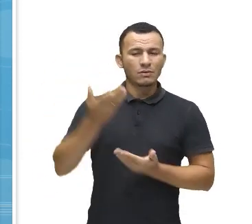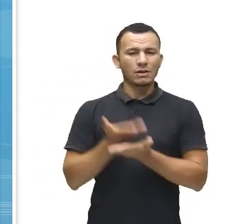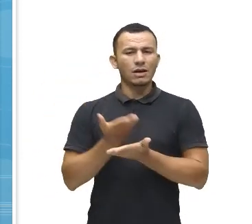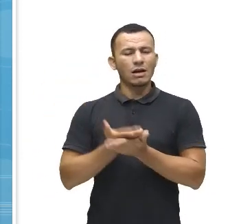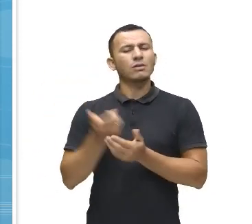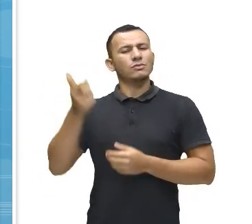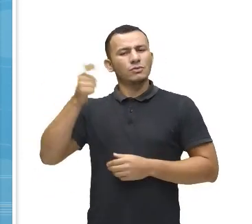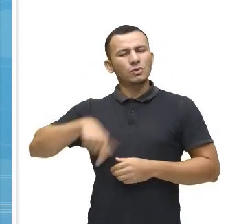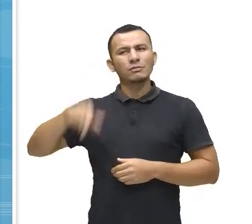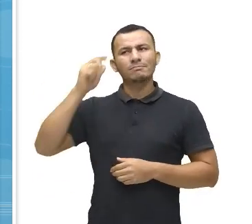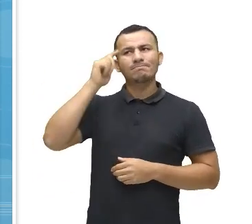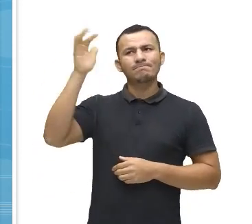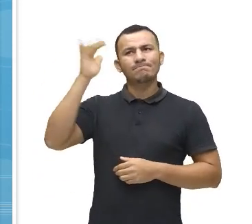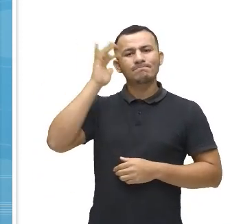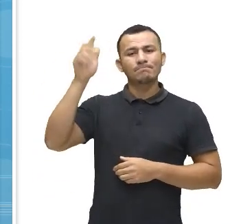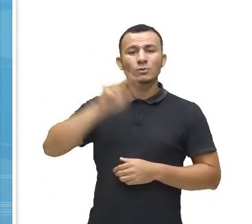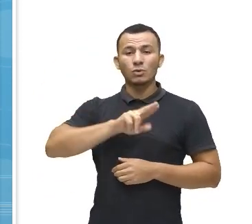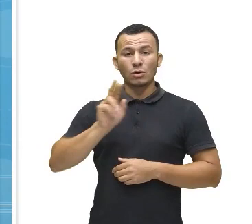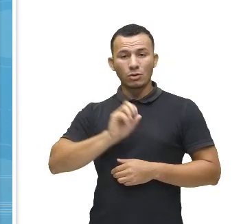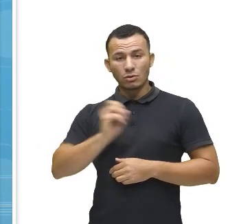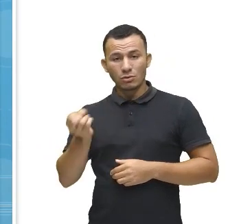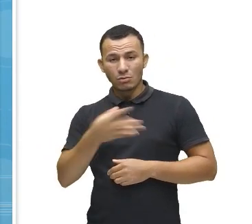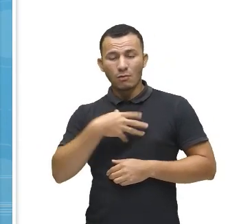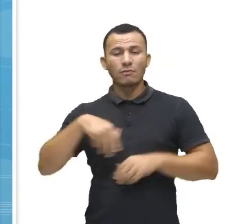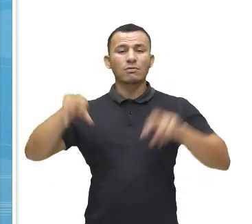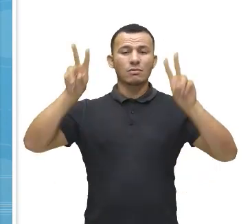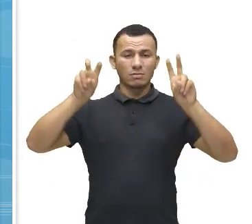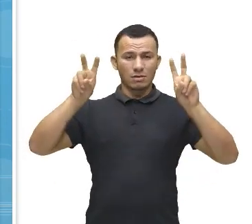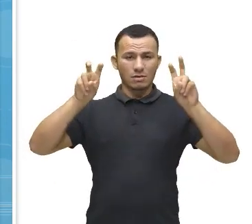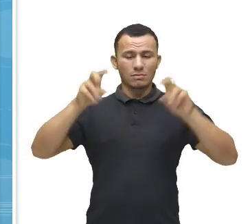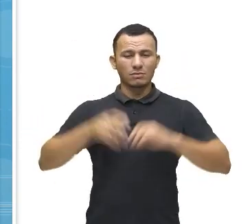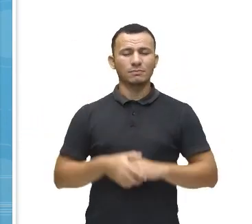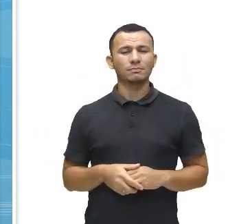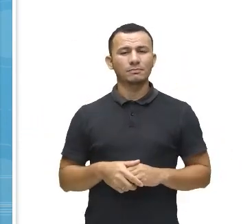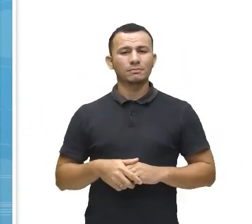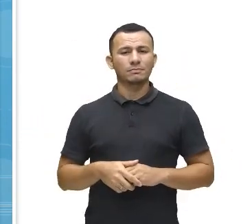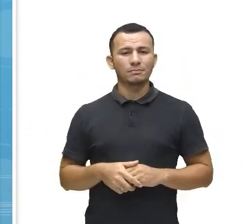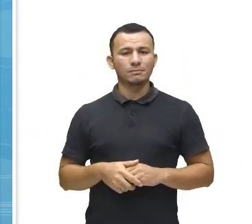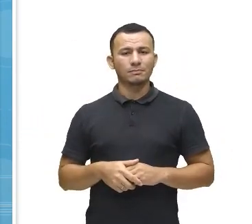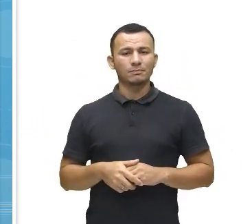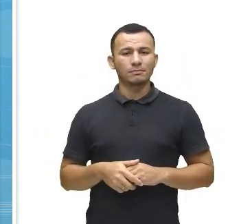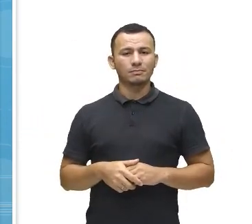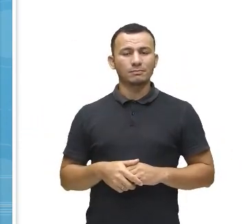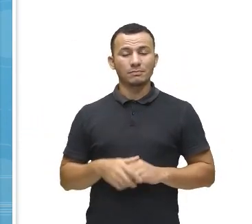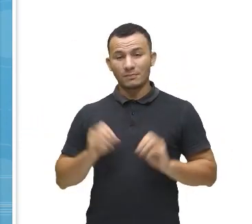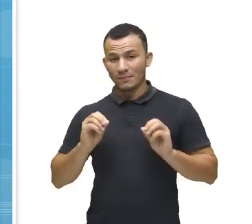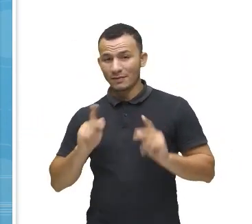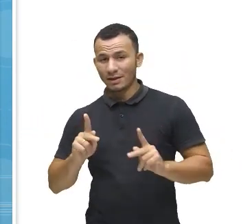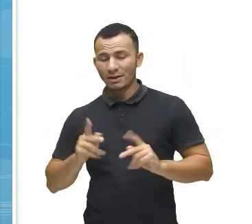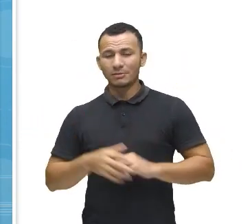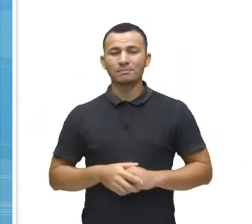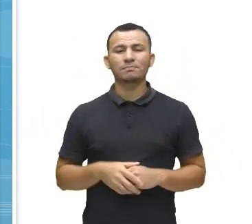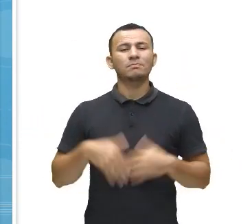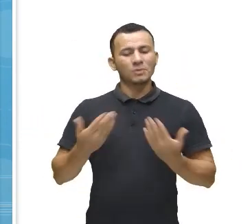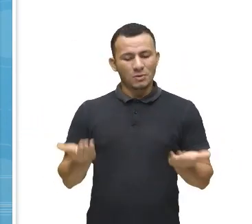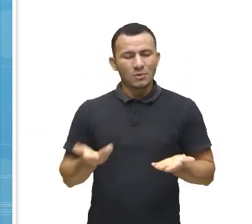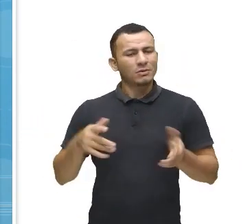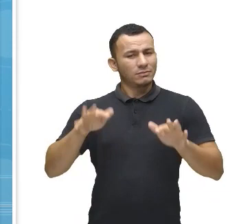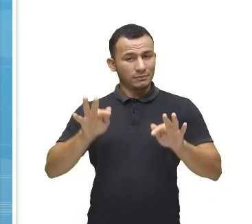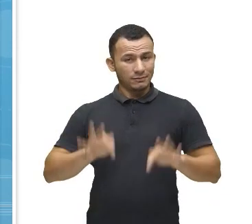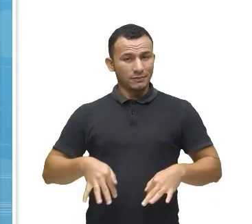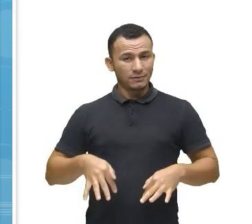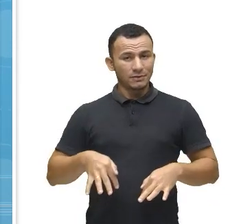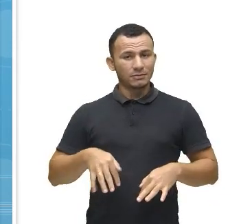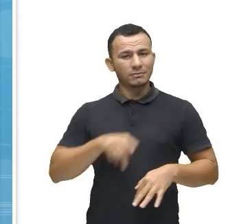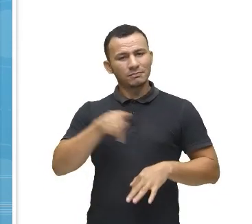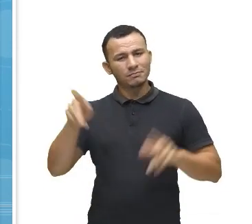para refletir em cima de novos conteúdos, em cima do saber histórico. Ok, gente? Então, por hoje é só.